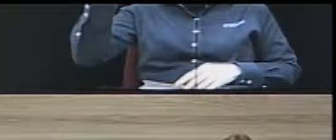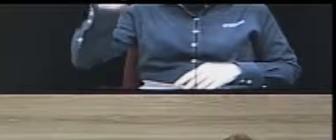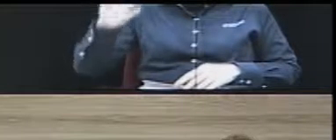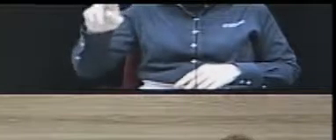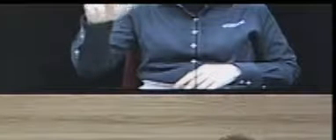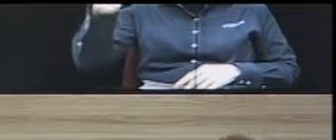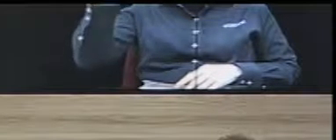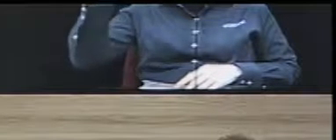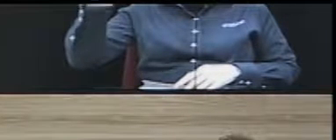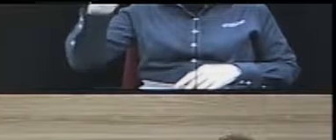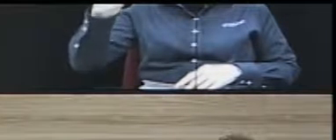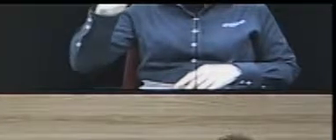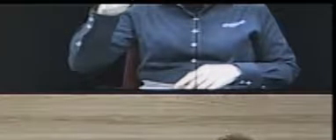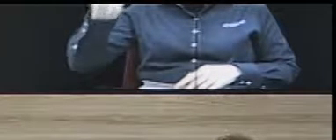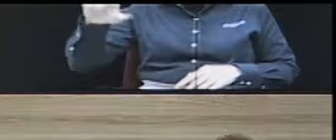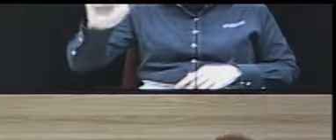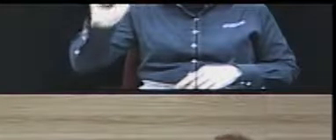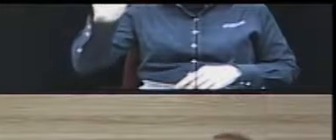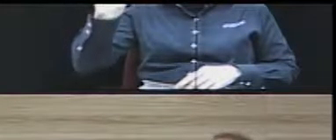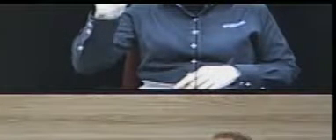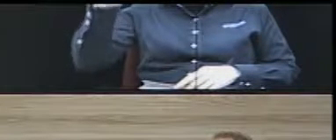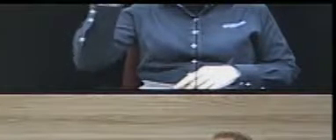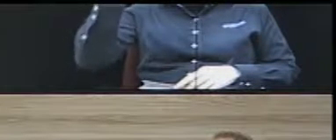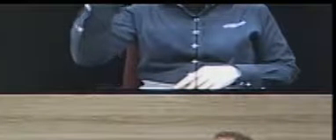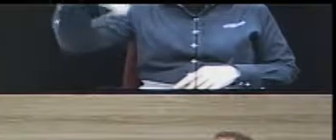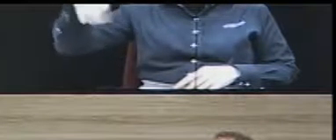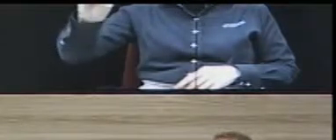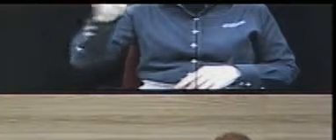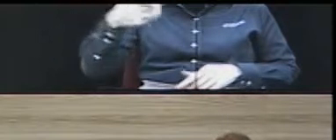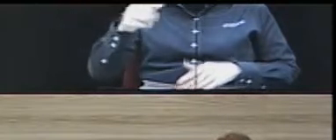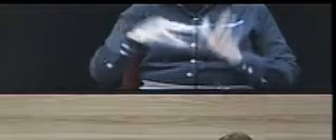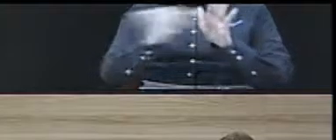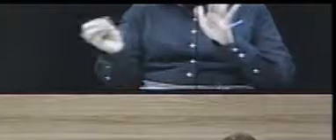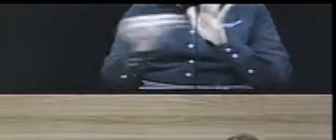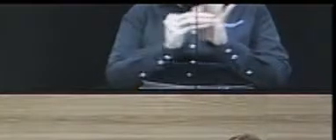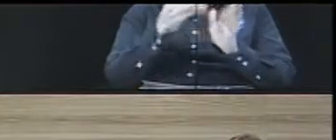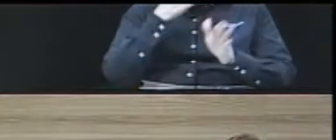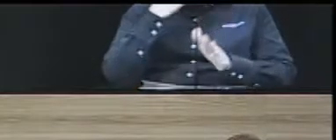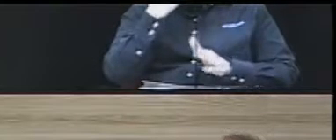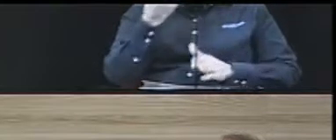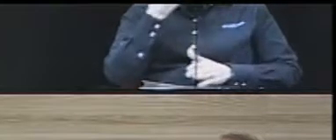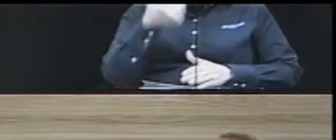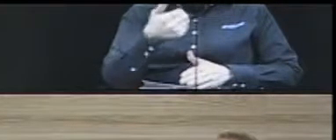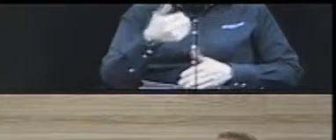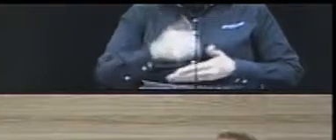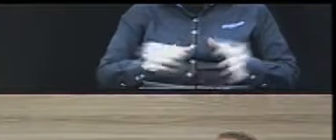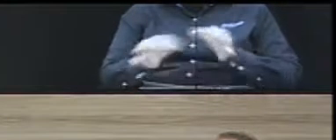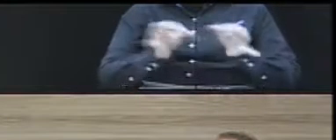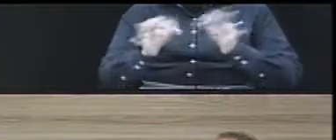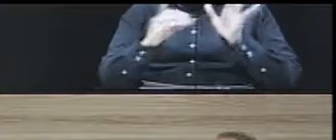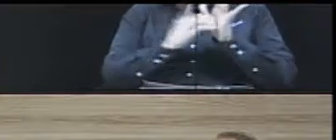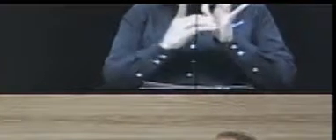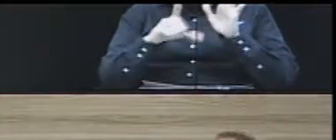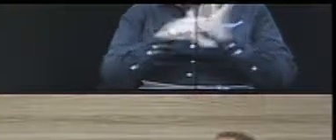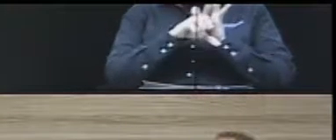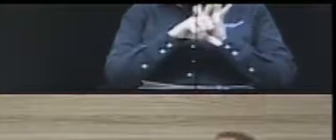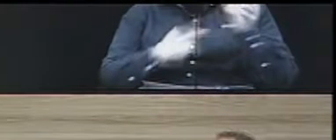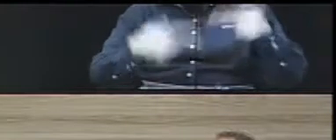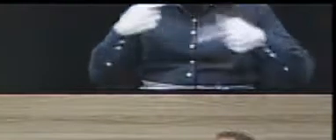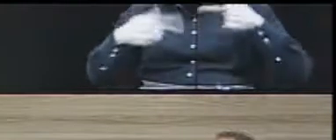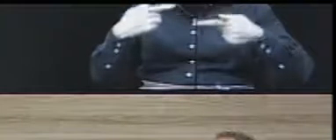Ramos. Projeto não contém emendas e o parecer é favorável. Projeto de decreto legislativo está em